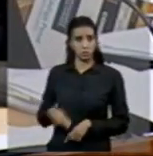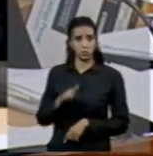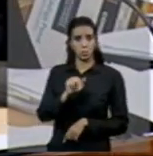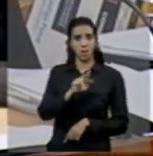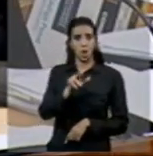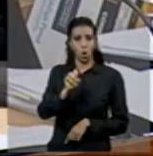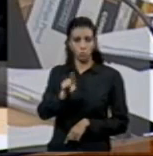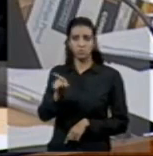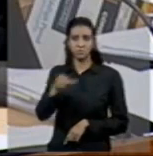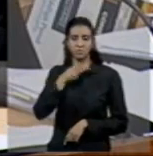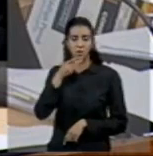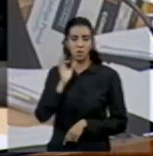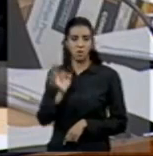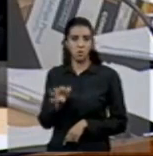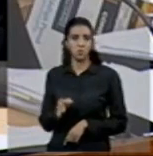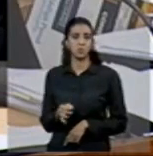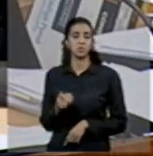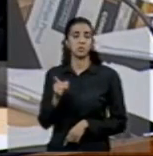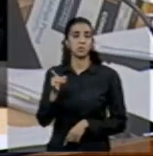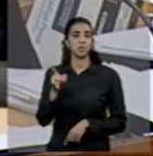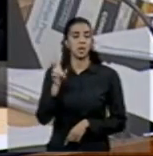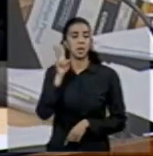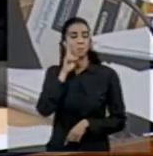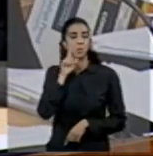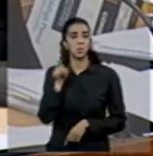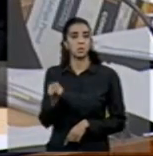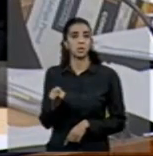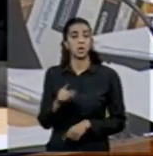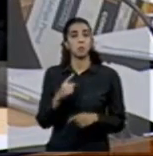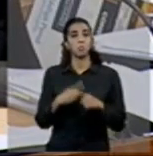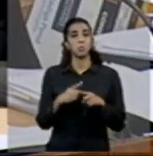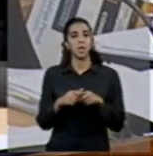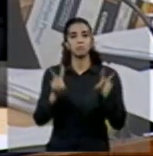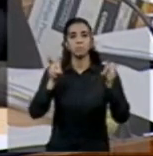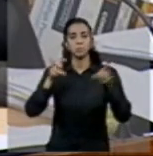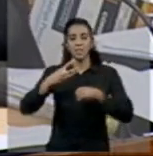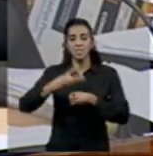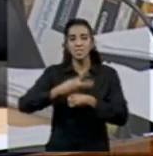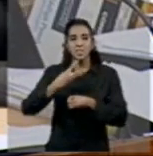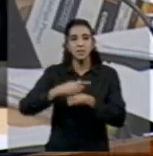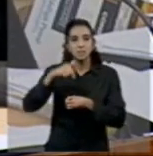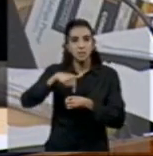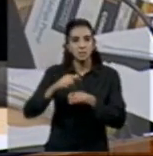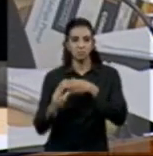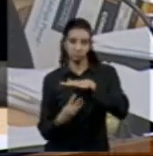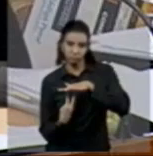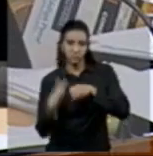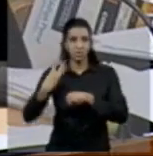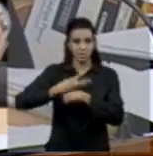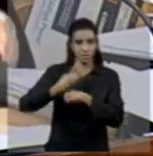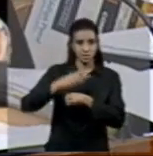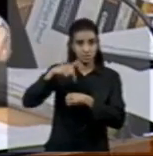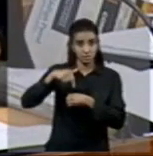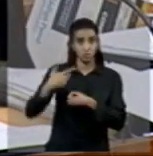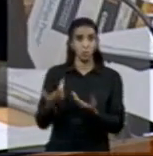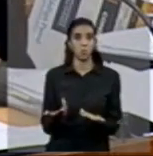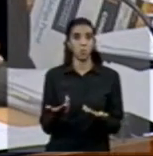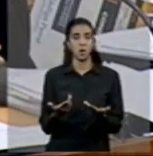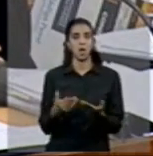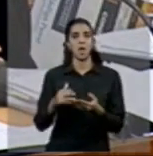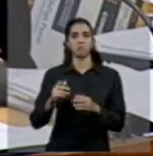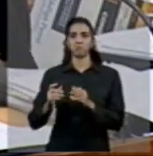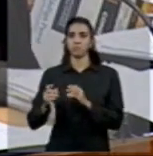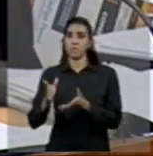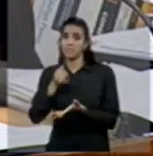Roberto Barroso. É interessante aqui que a terceirização, para esses que acreditam nisso, a terceirização de atividade e meio